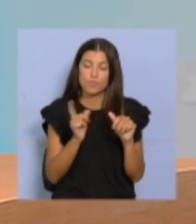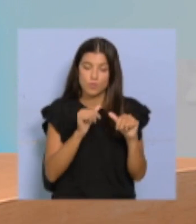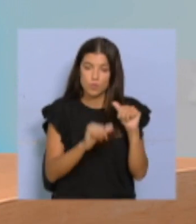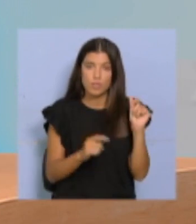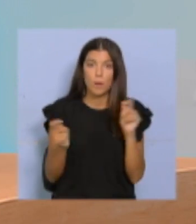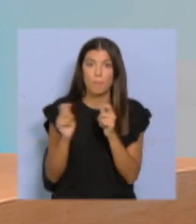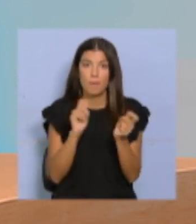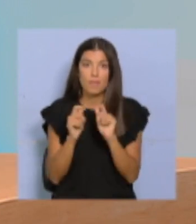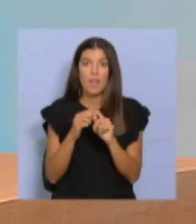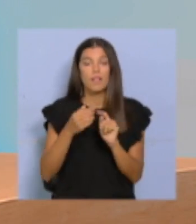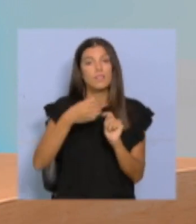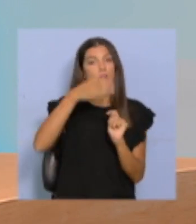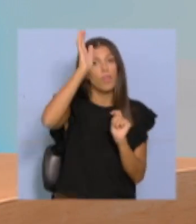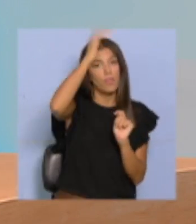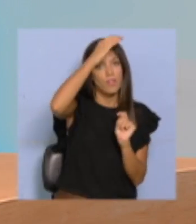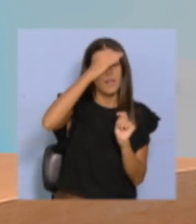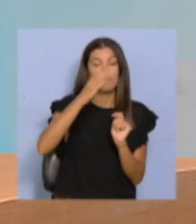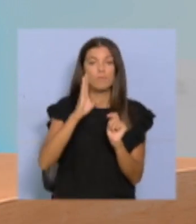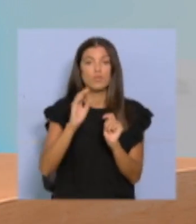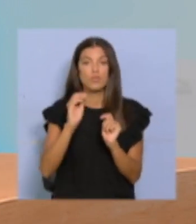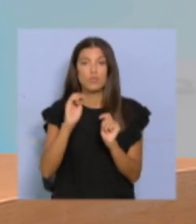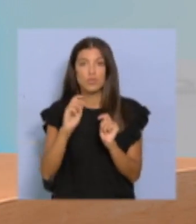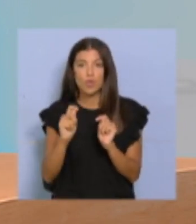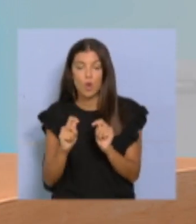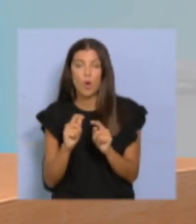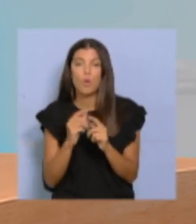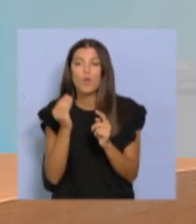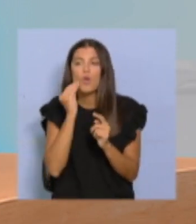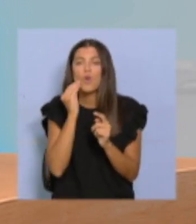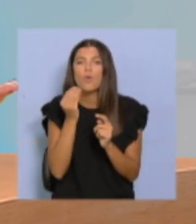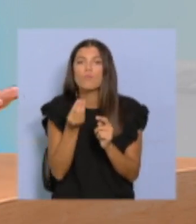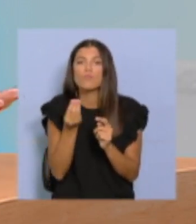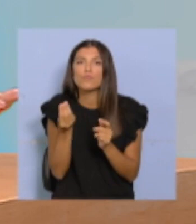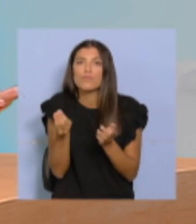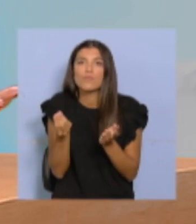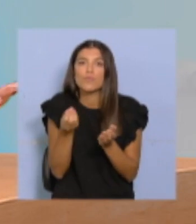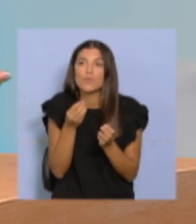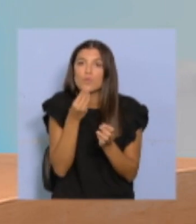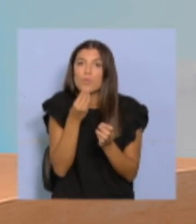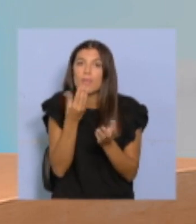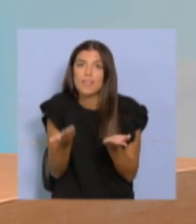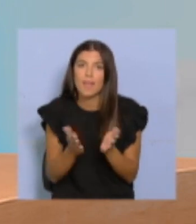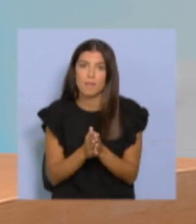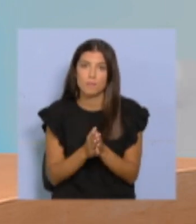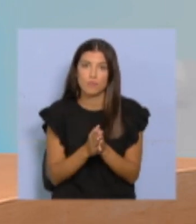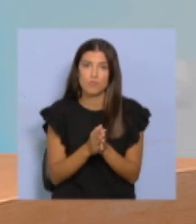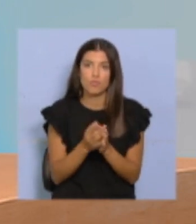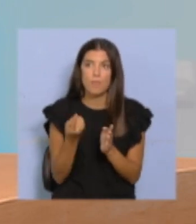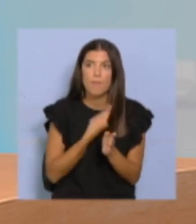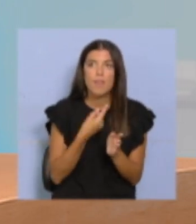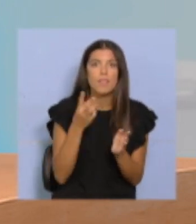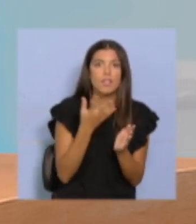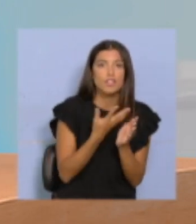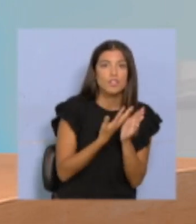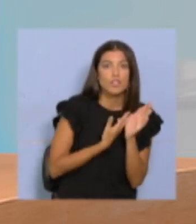debate Trump-Biden. E como é que nós comentamos? Devemos esperar para ver, devemos